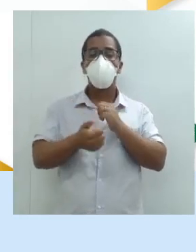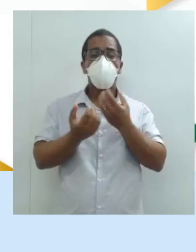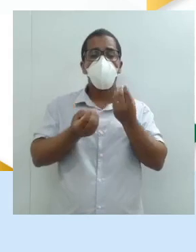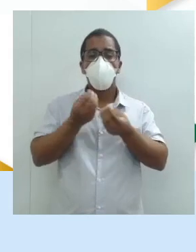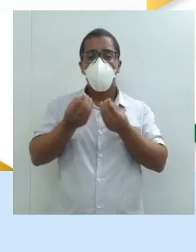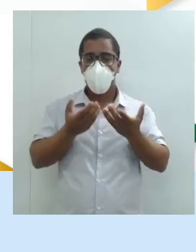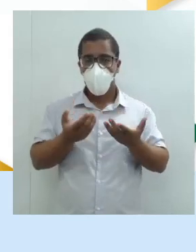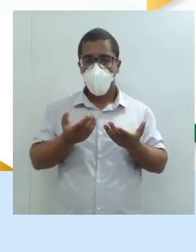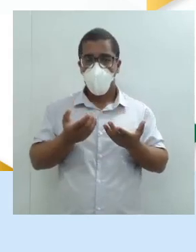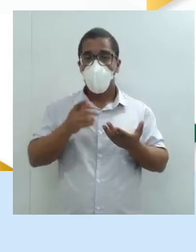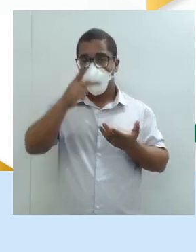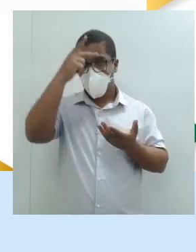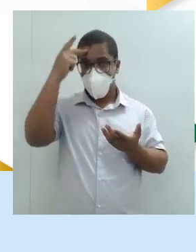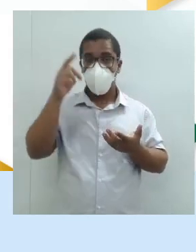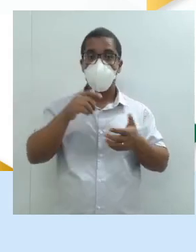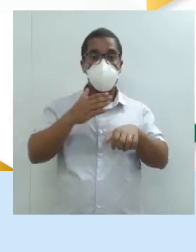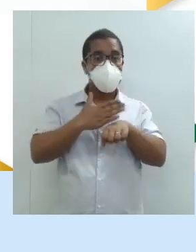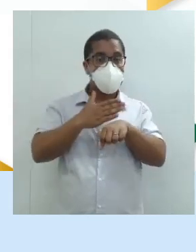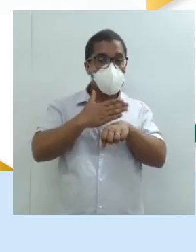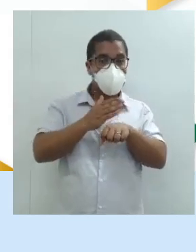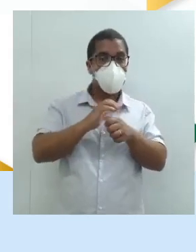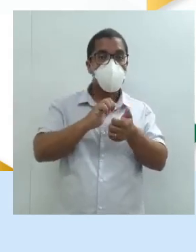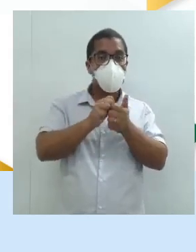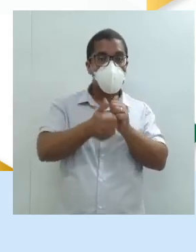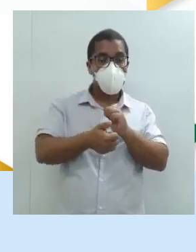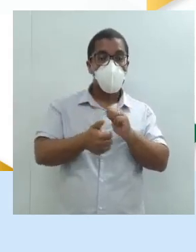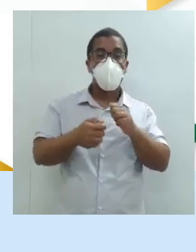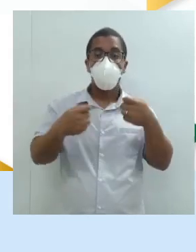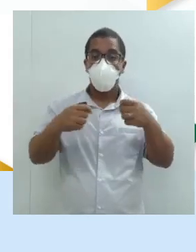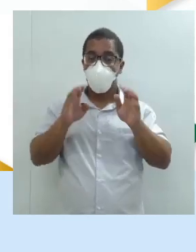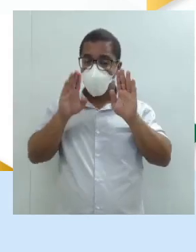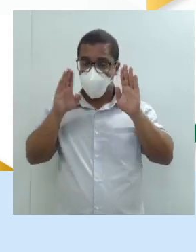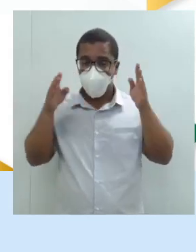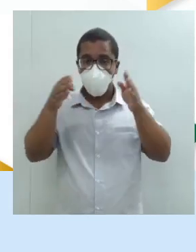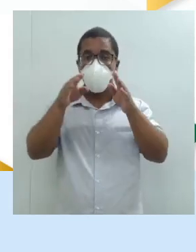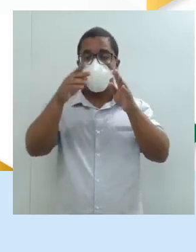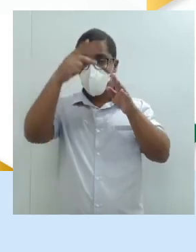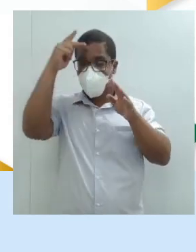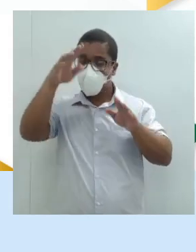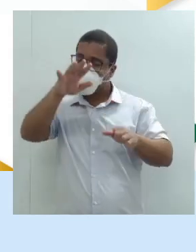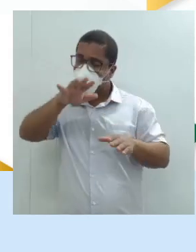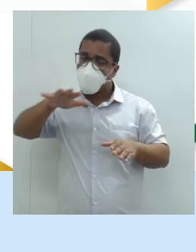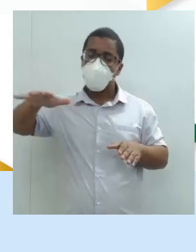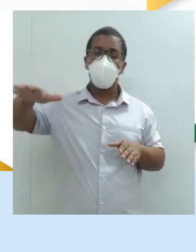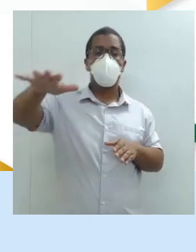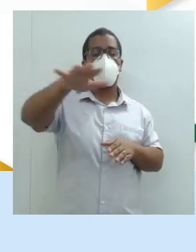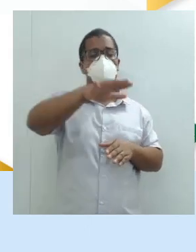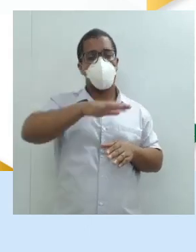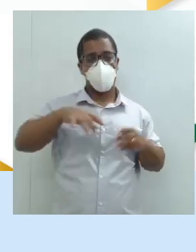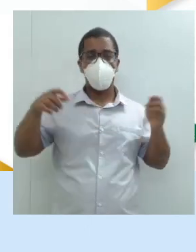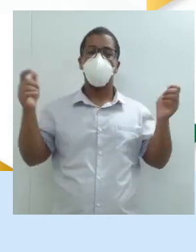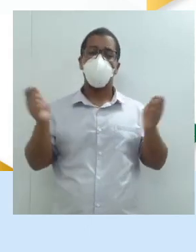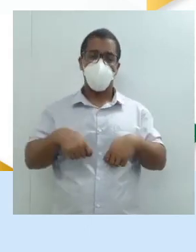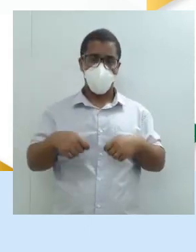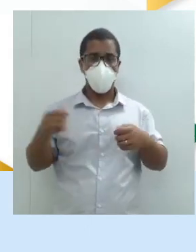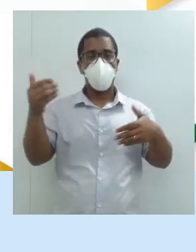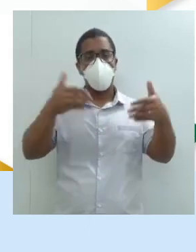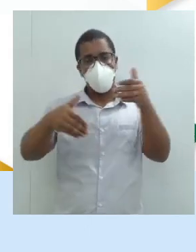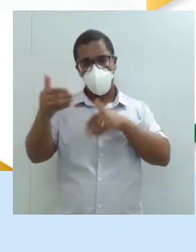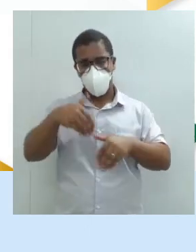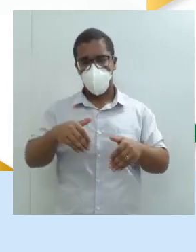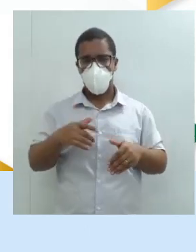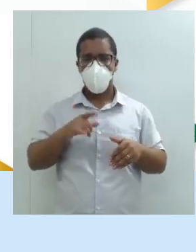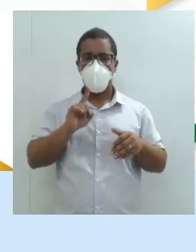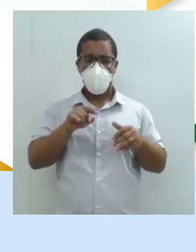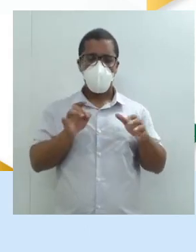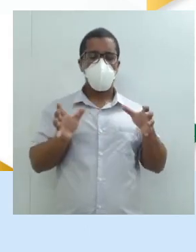pessoa que está trabalhando com o esporte, ela tem que entender que o esporte deve ser universal, ou seja, todo mundo tem que participar. Eu não posso